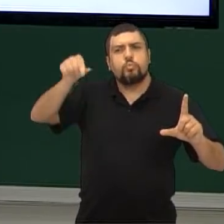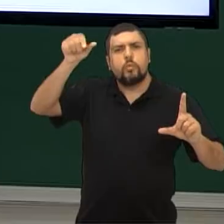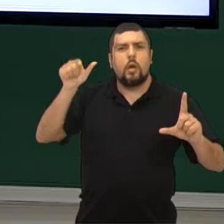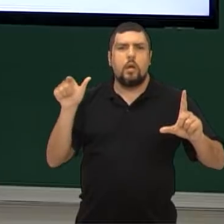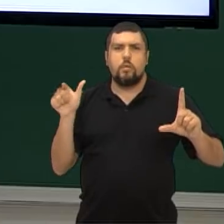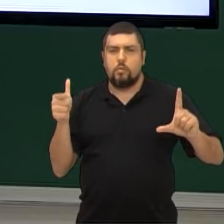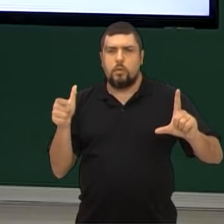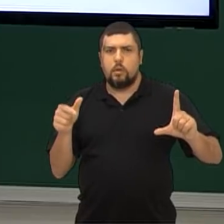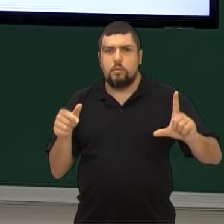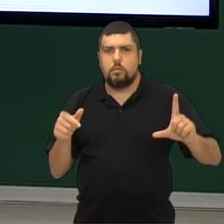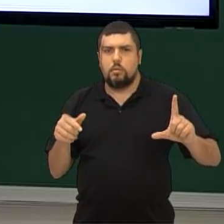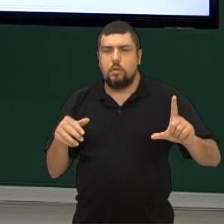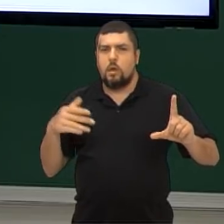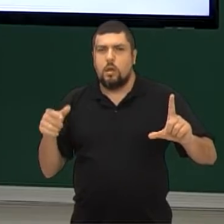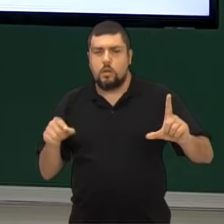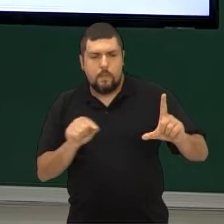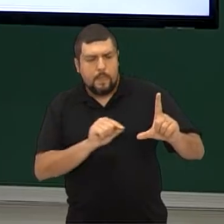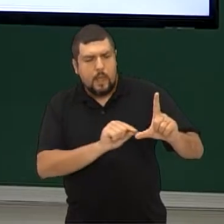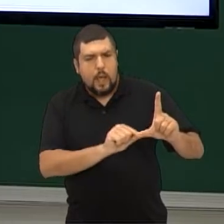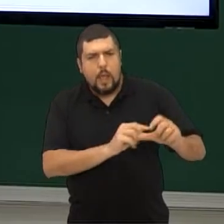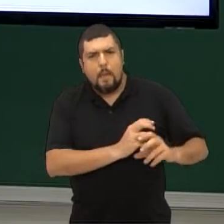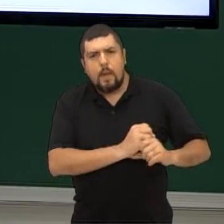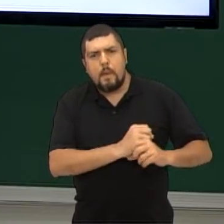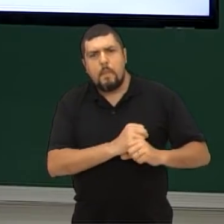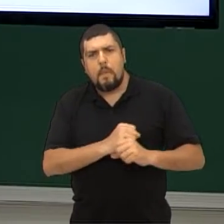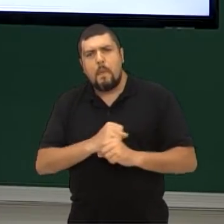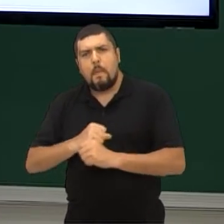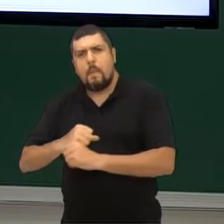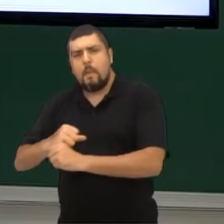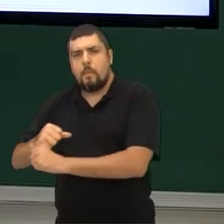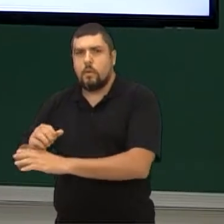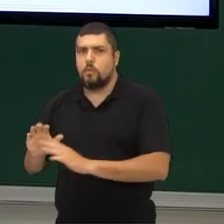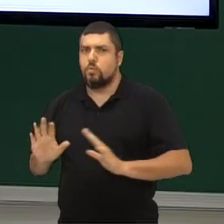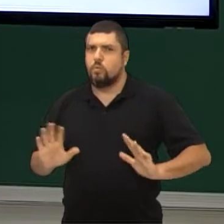não é só pegar o eixo horizontal e sair somando todos os números.